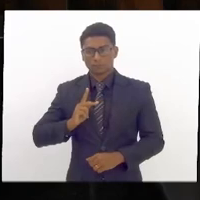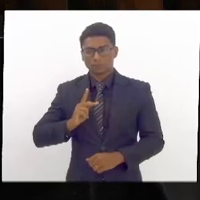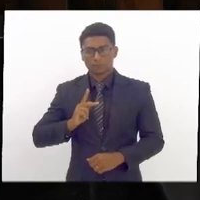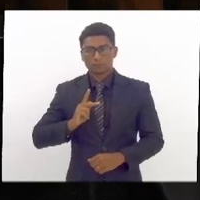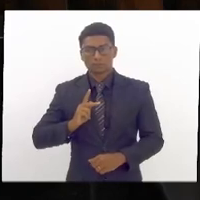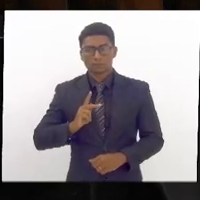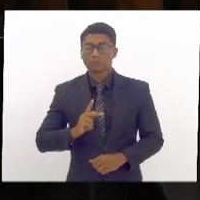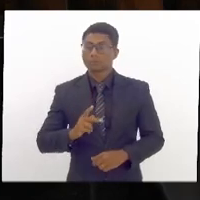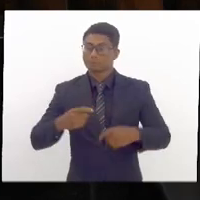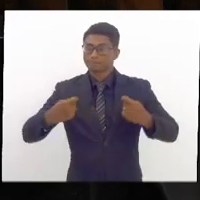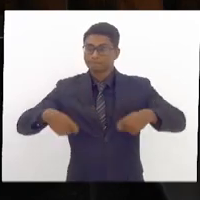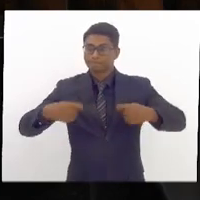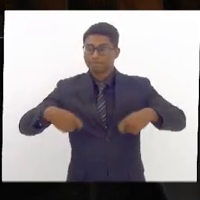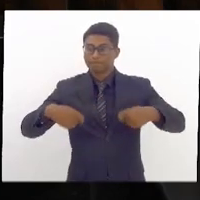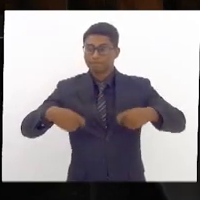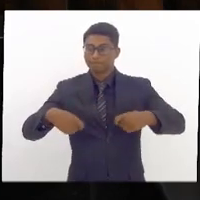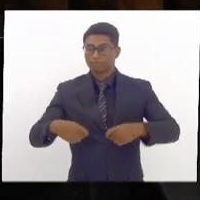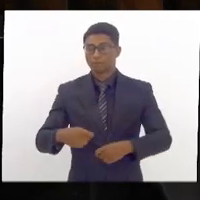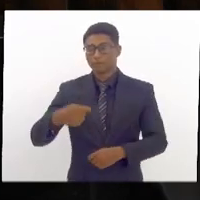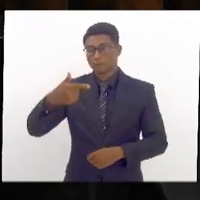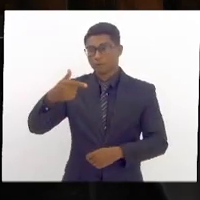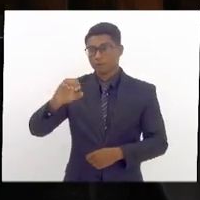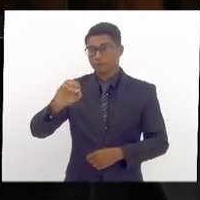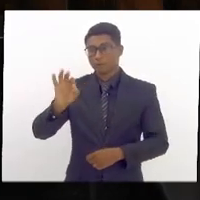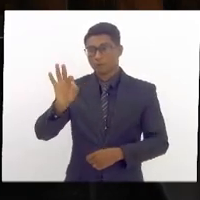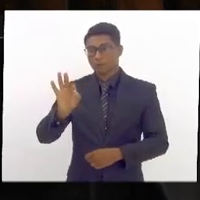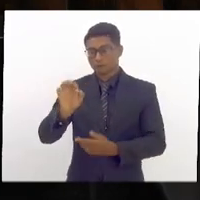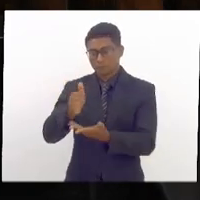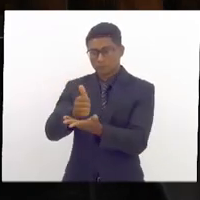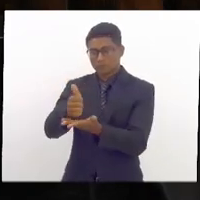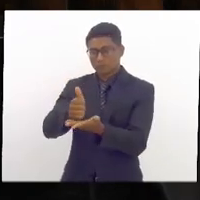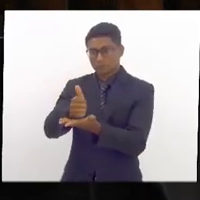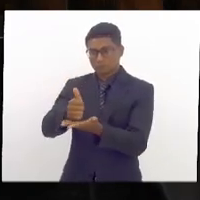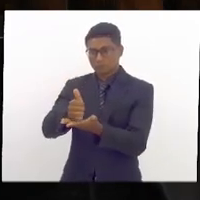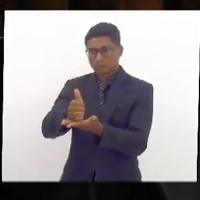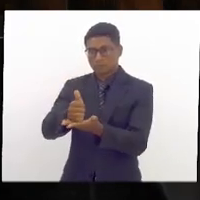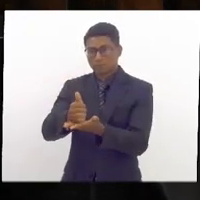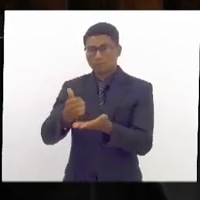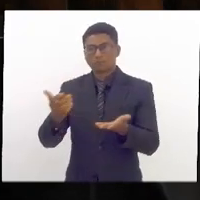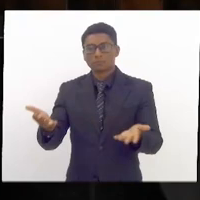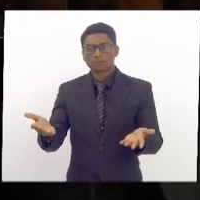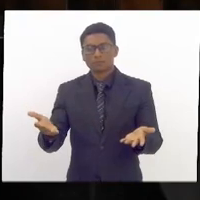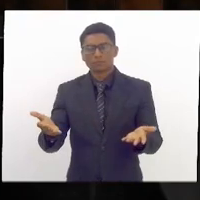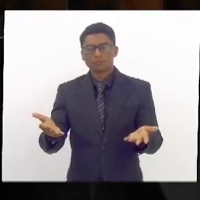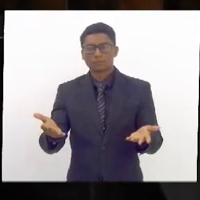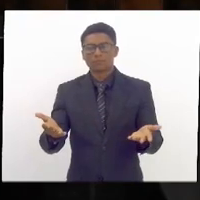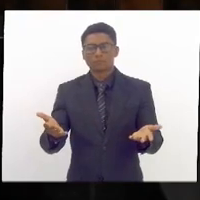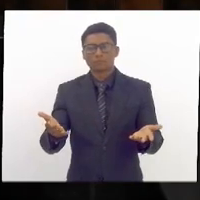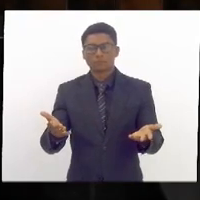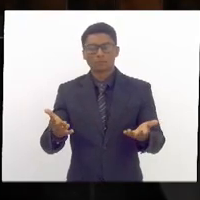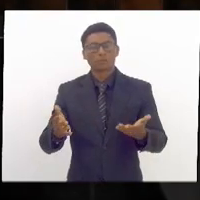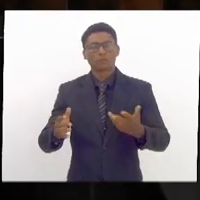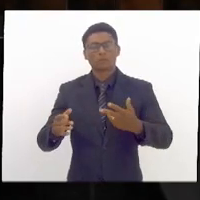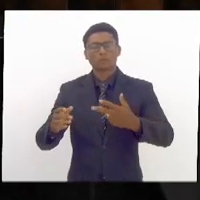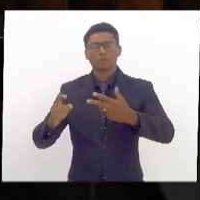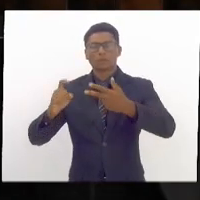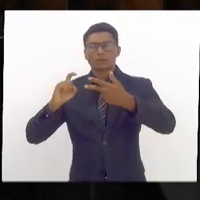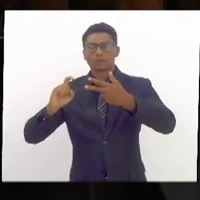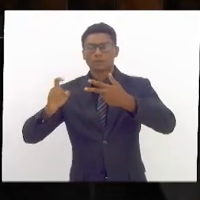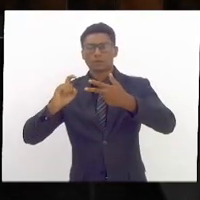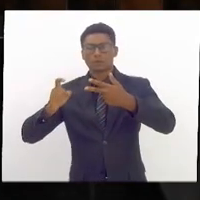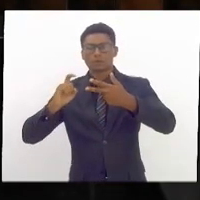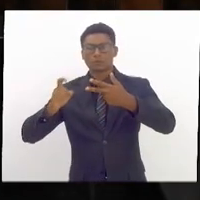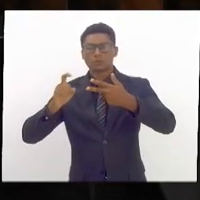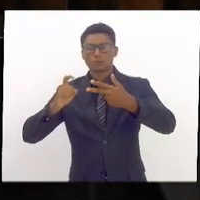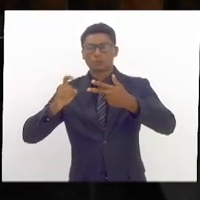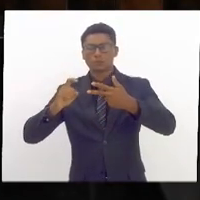no mínimo, 20%. Então, não tem invasão de competência do Poder Executivo, como